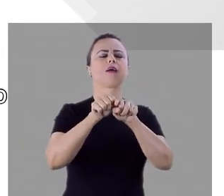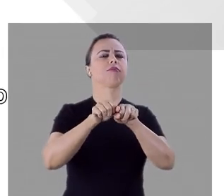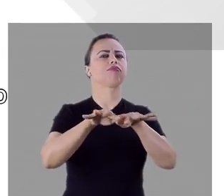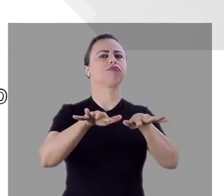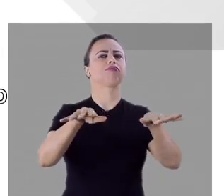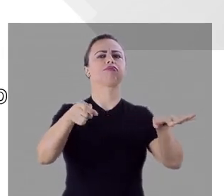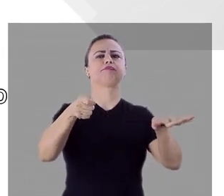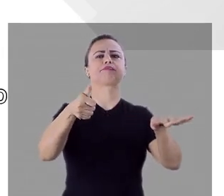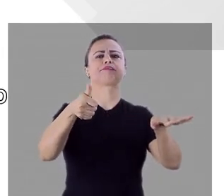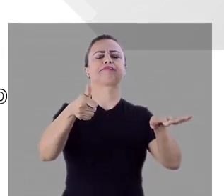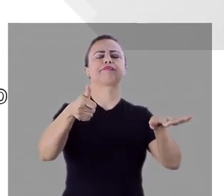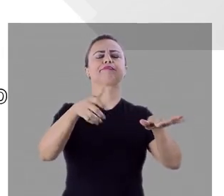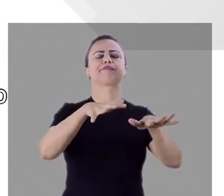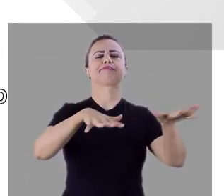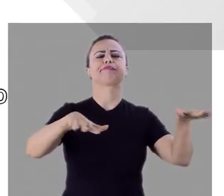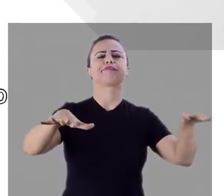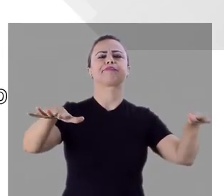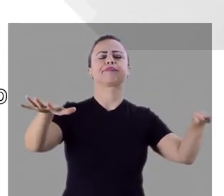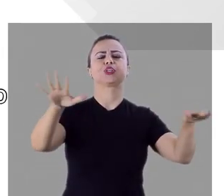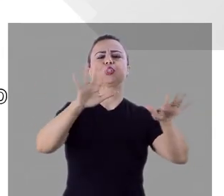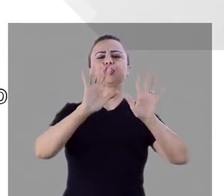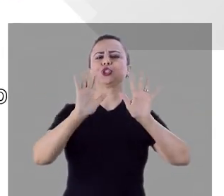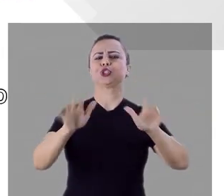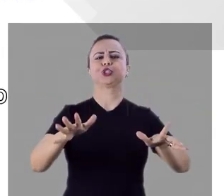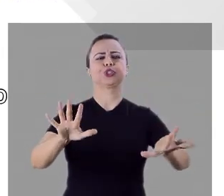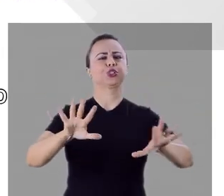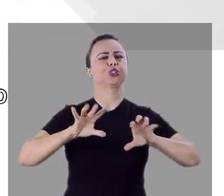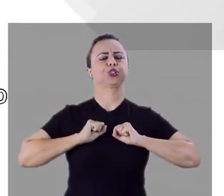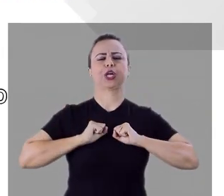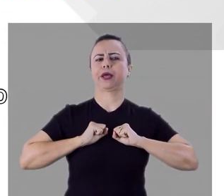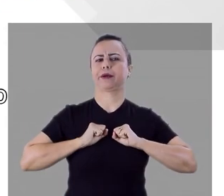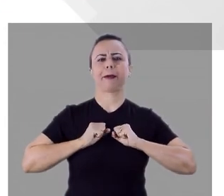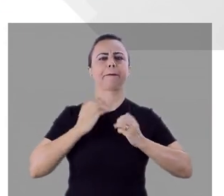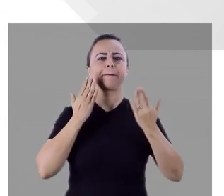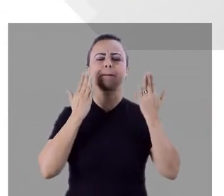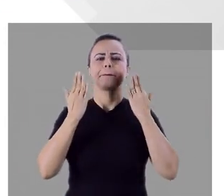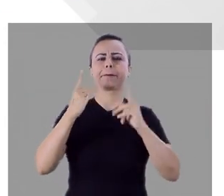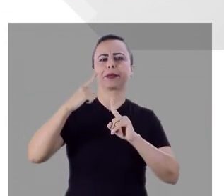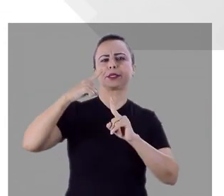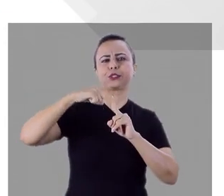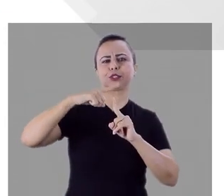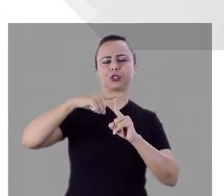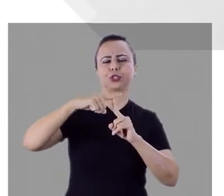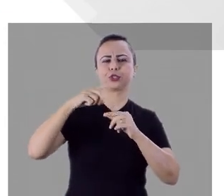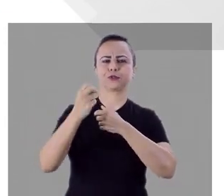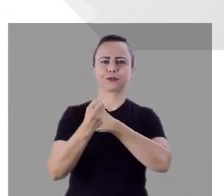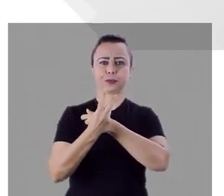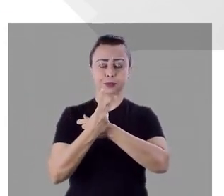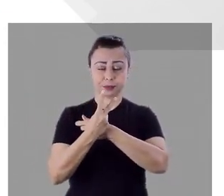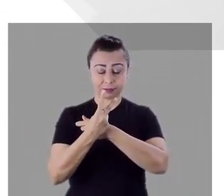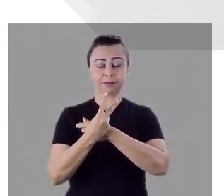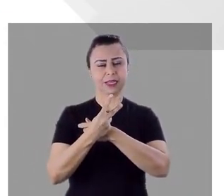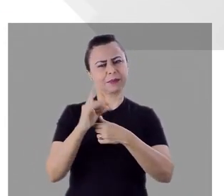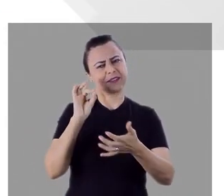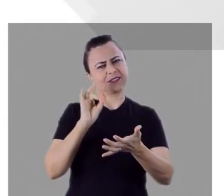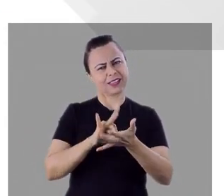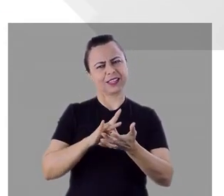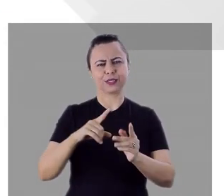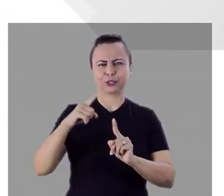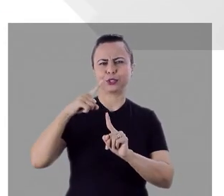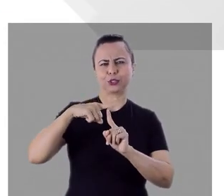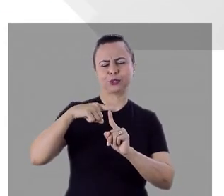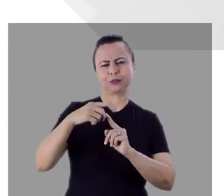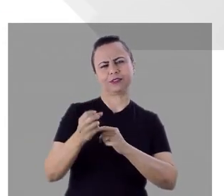e rapidinho temos um grande número de pessoas contaminadas. Parece até o espalhamento de um vírus. E na